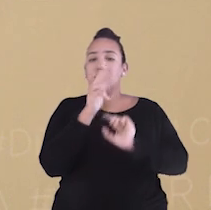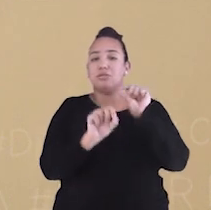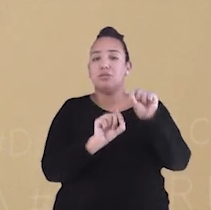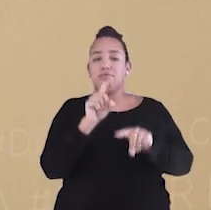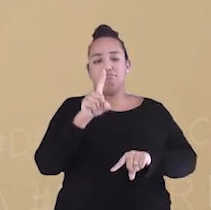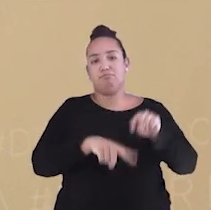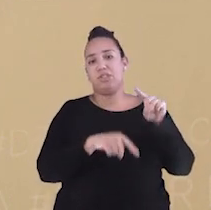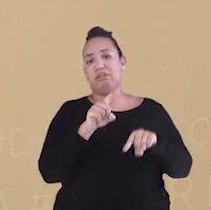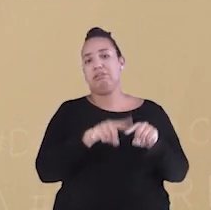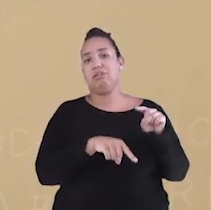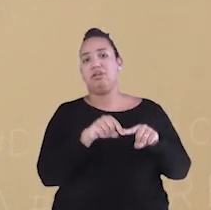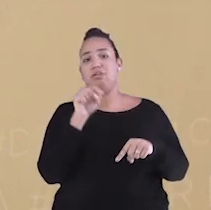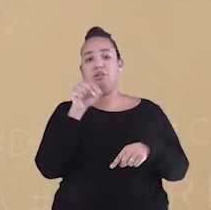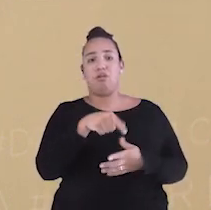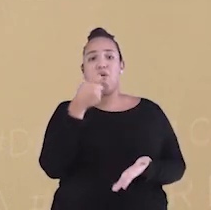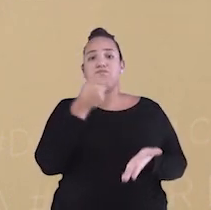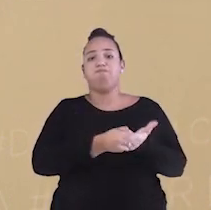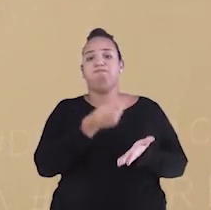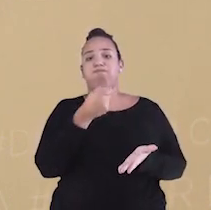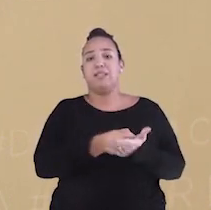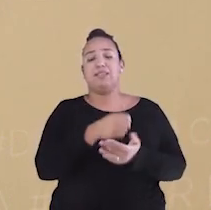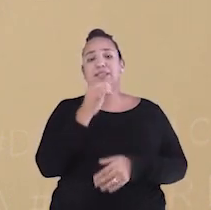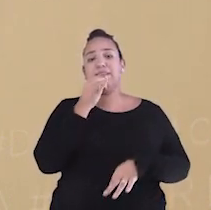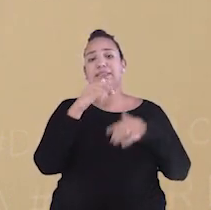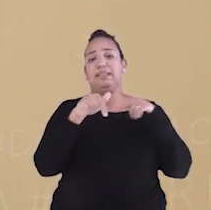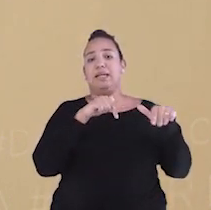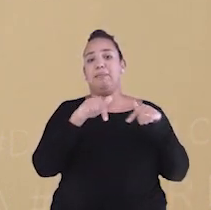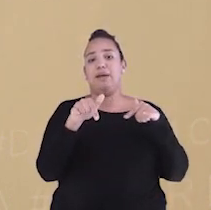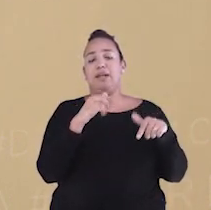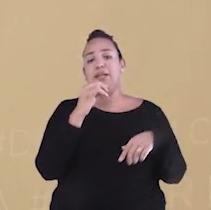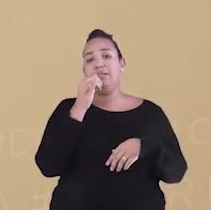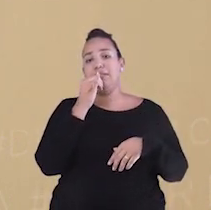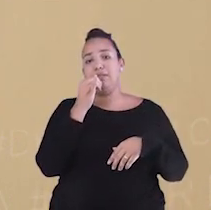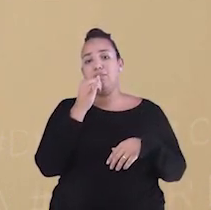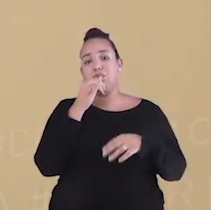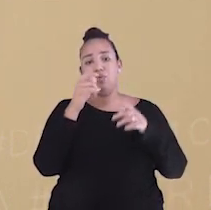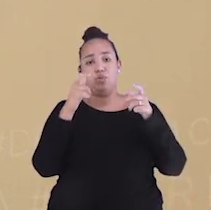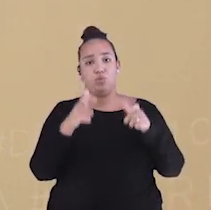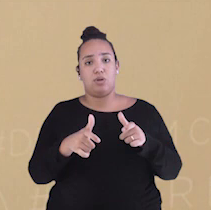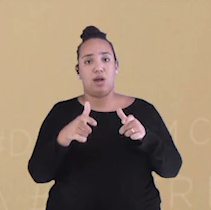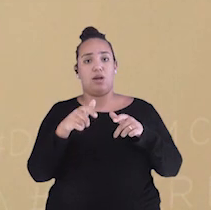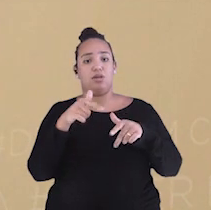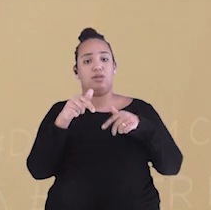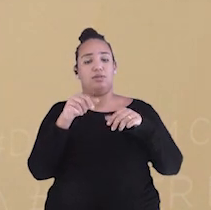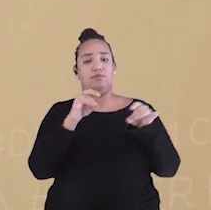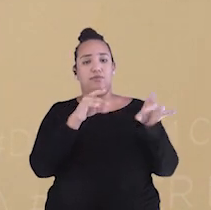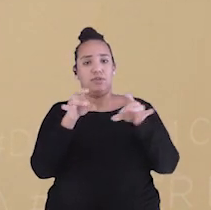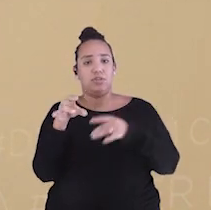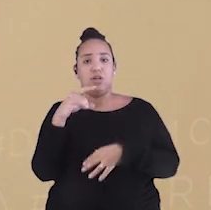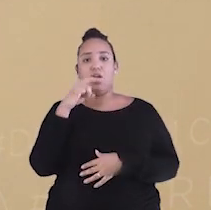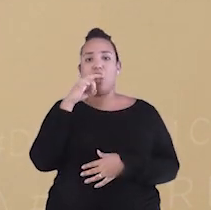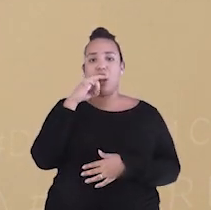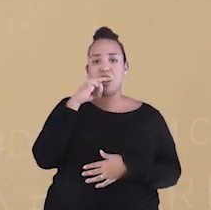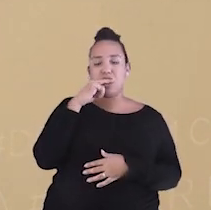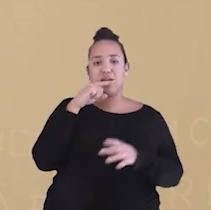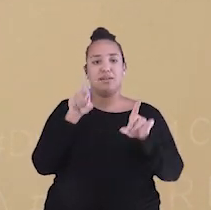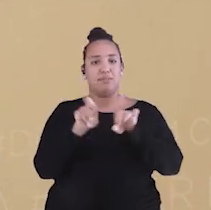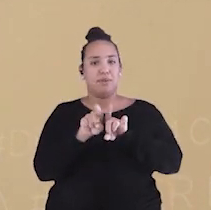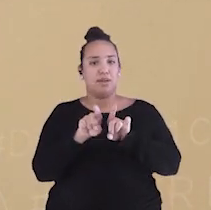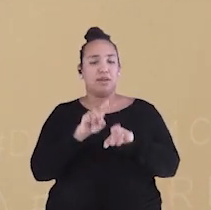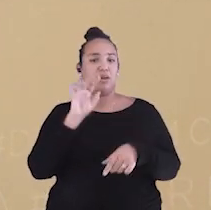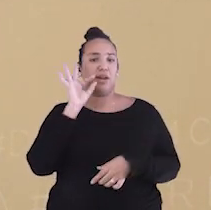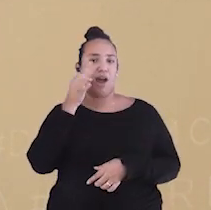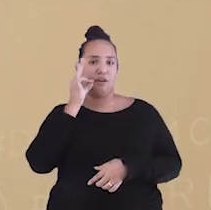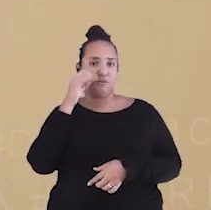mercadorias e eram obrigados a trabalhar, por exemplo, em lavouras de engenho de cana-de-açúcar e de café aqui no